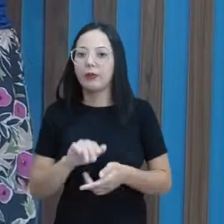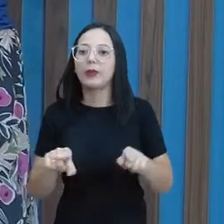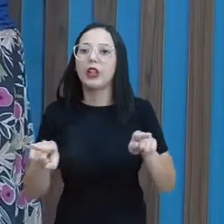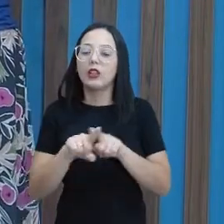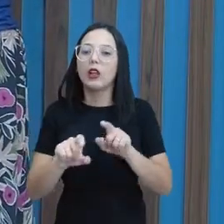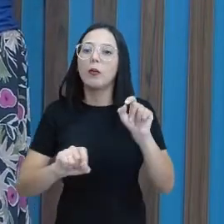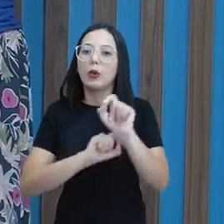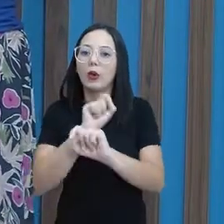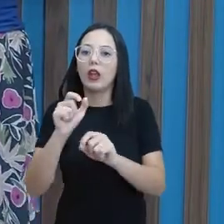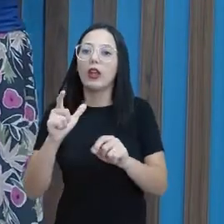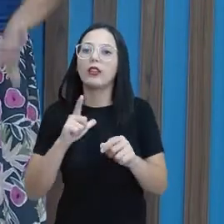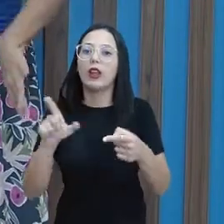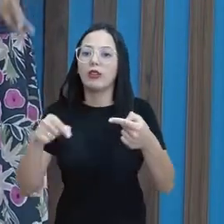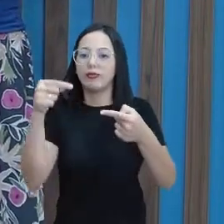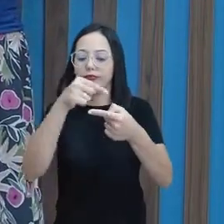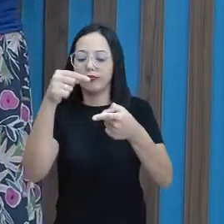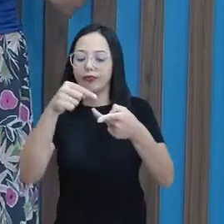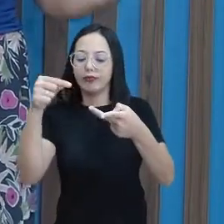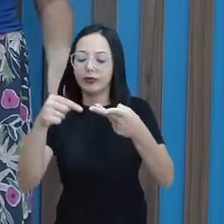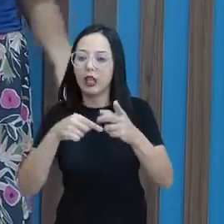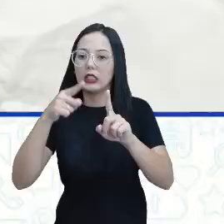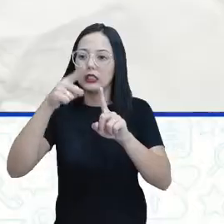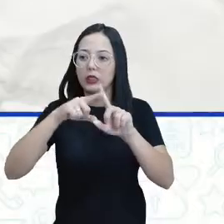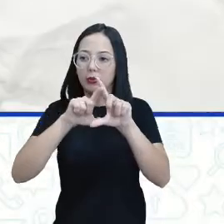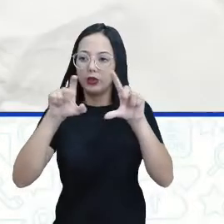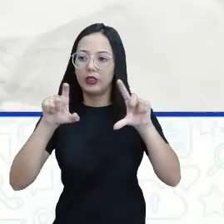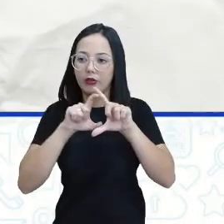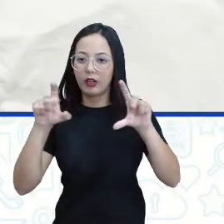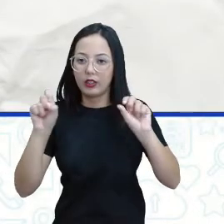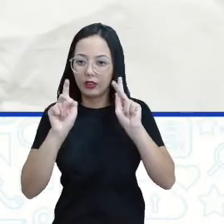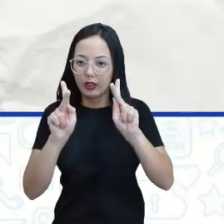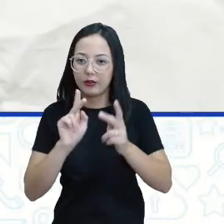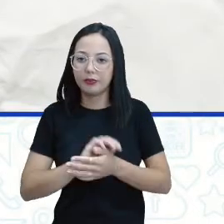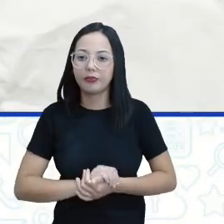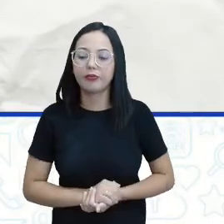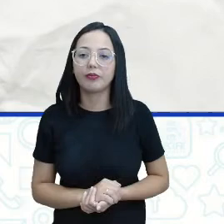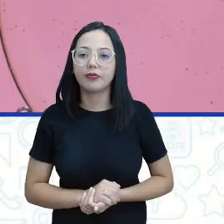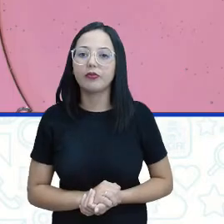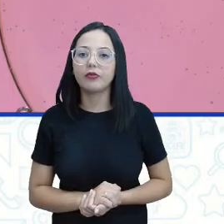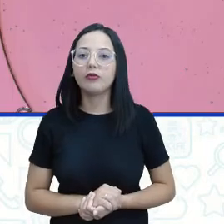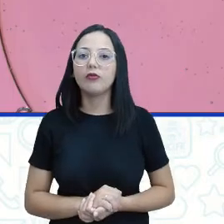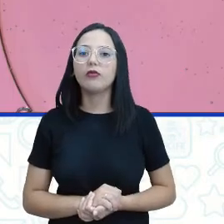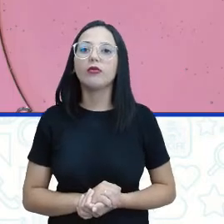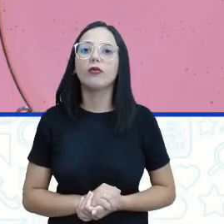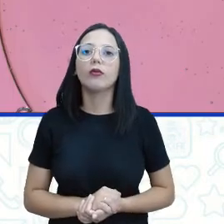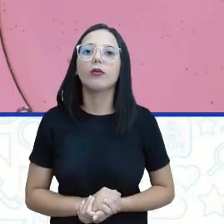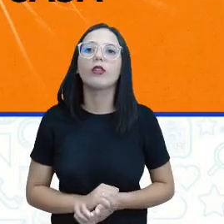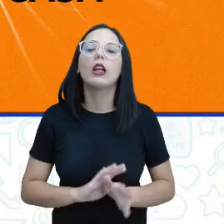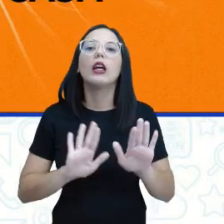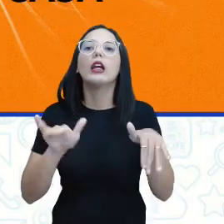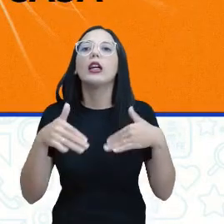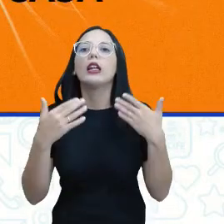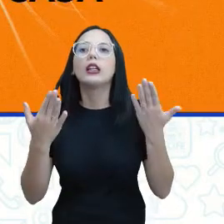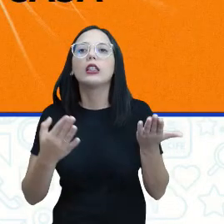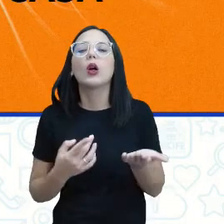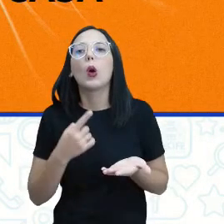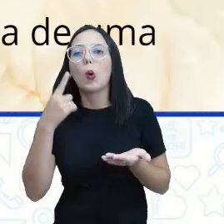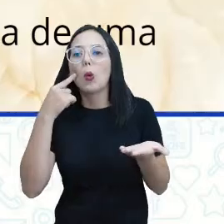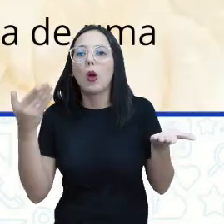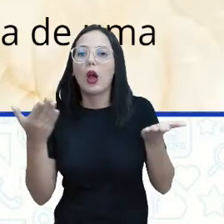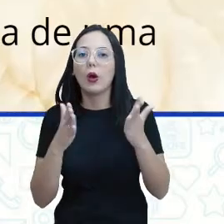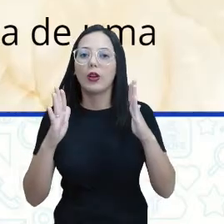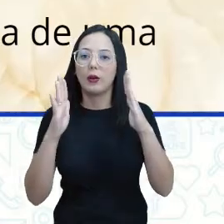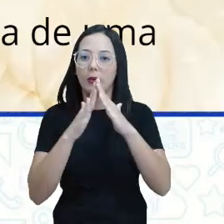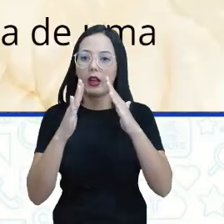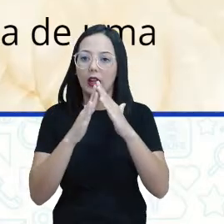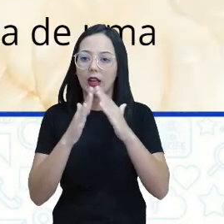gente tem uma frase declarativa, uma interrogativa e uma explicativa. Então, meus queridos, veja só, para